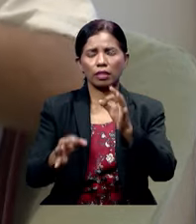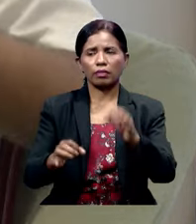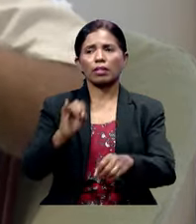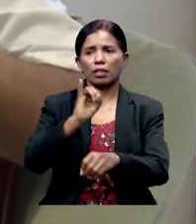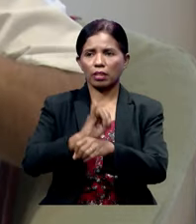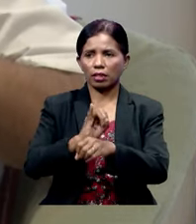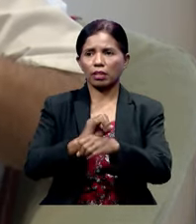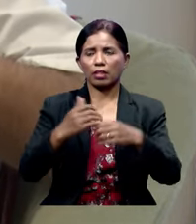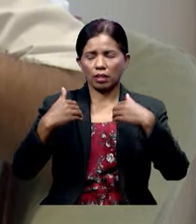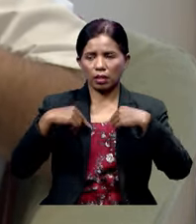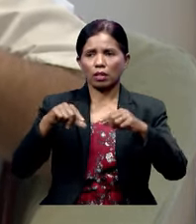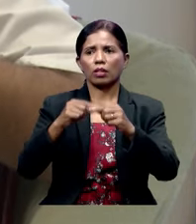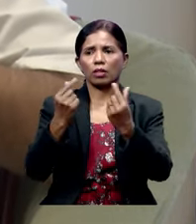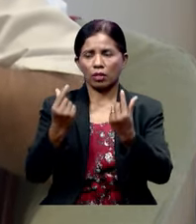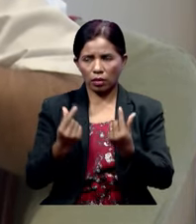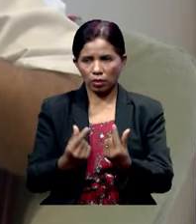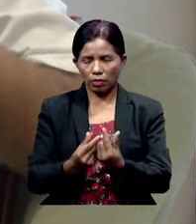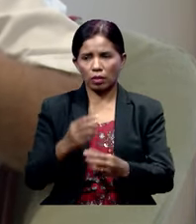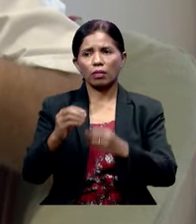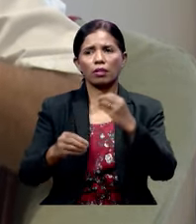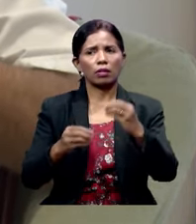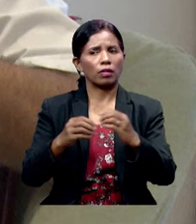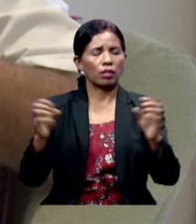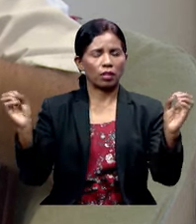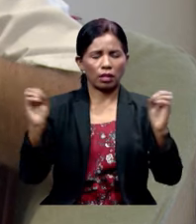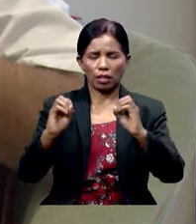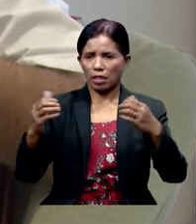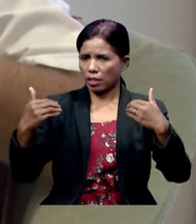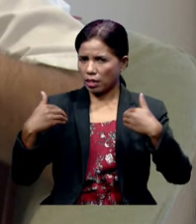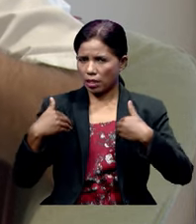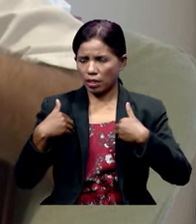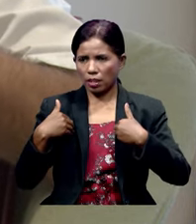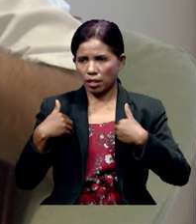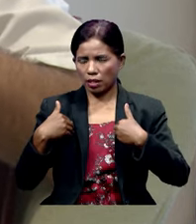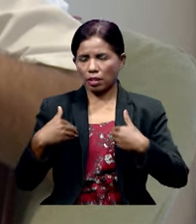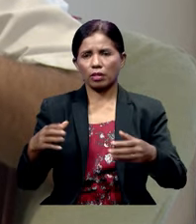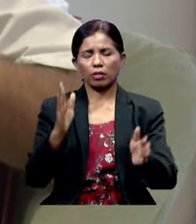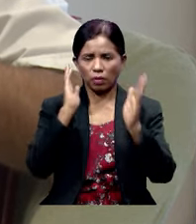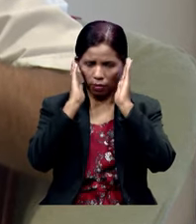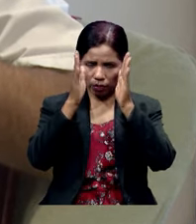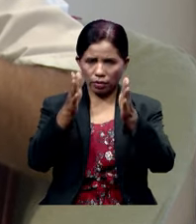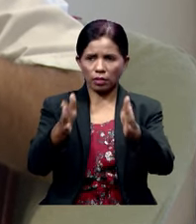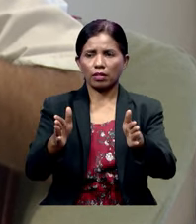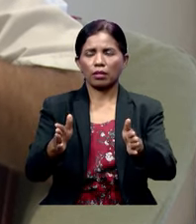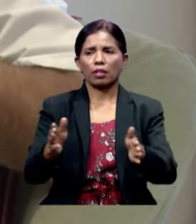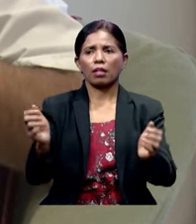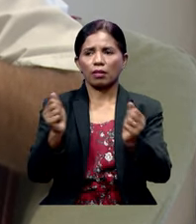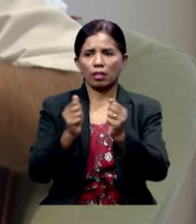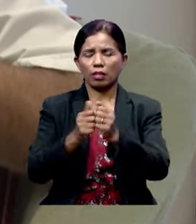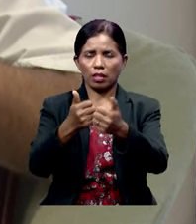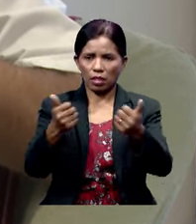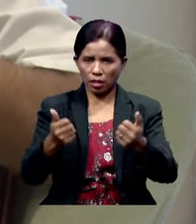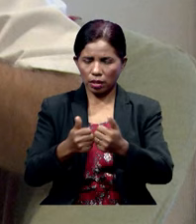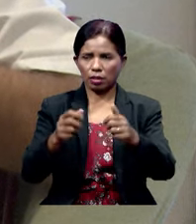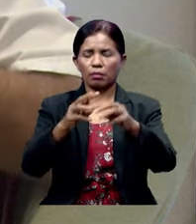tem a própria equipa de tag wondo significa que não tem oposição em princípio entre a arte